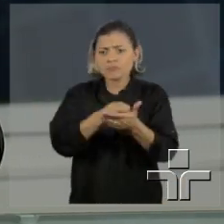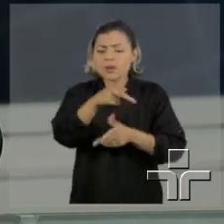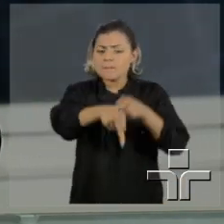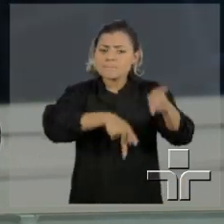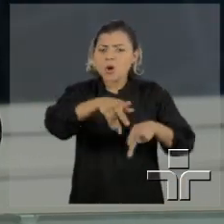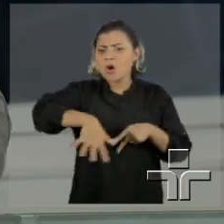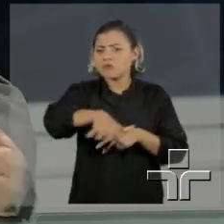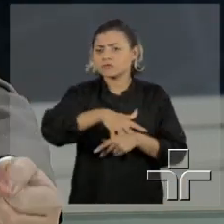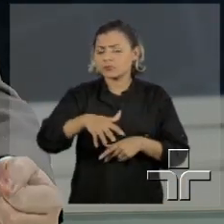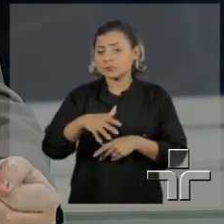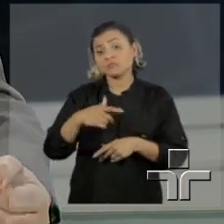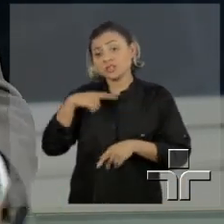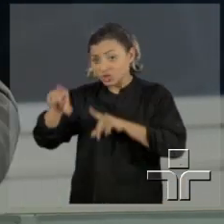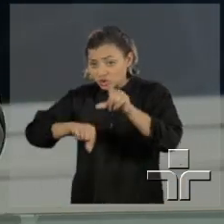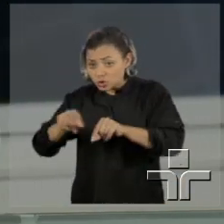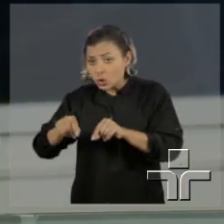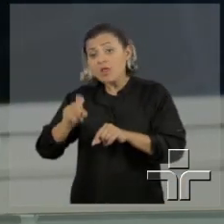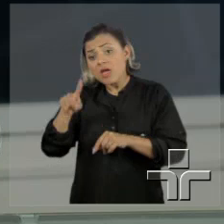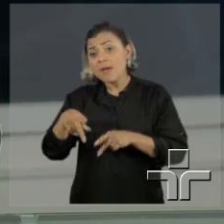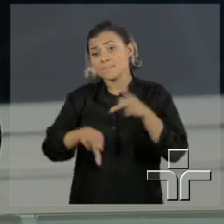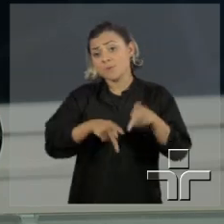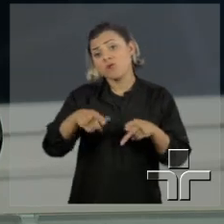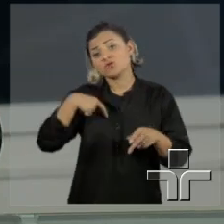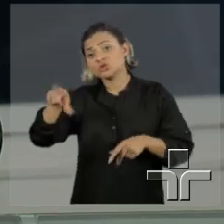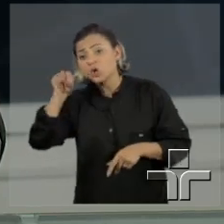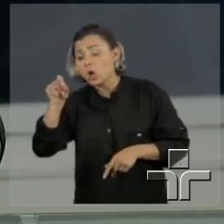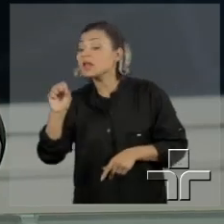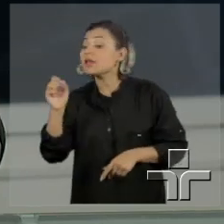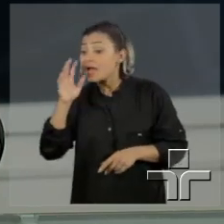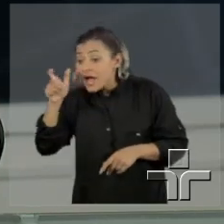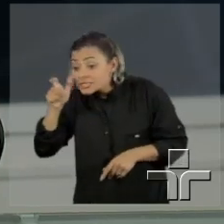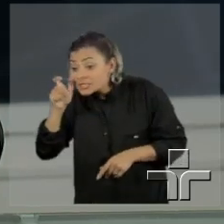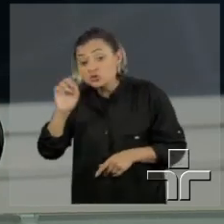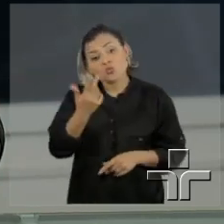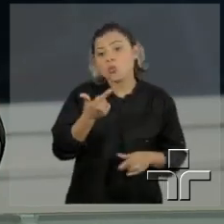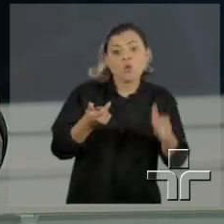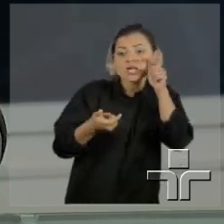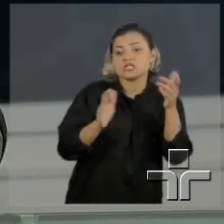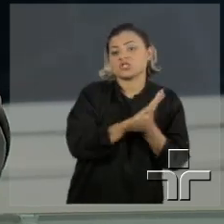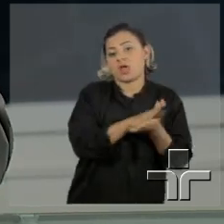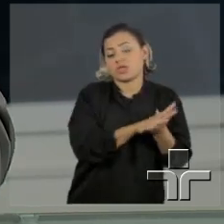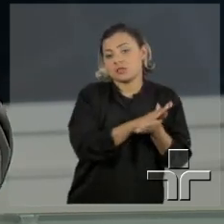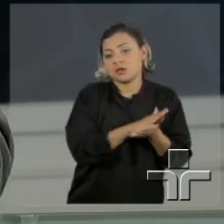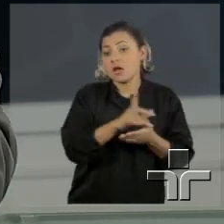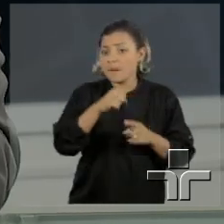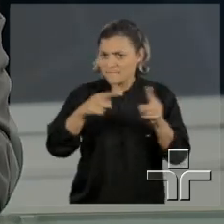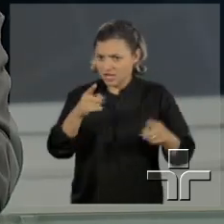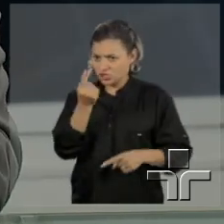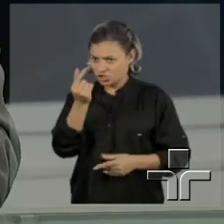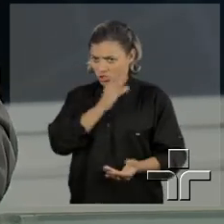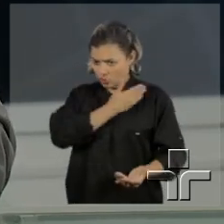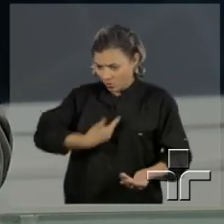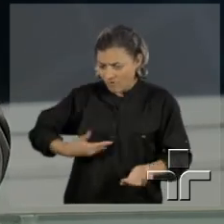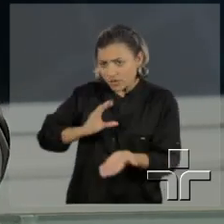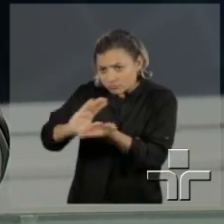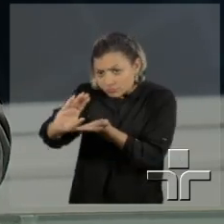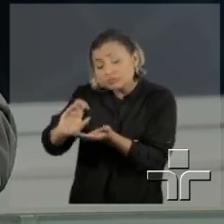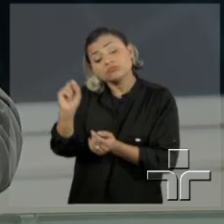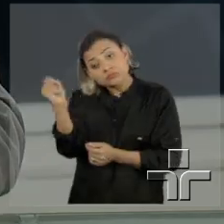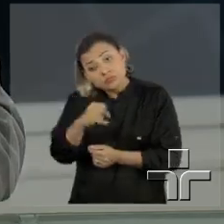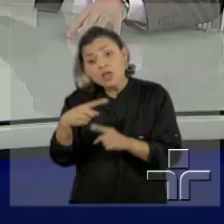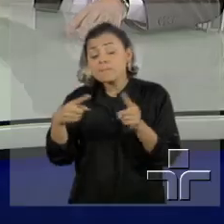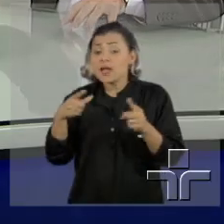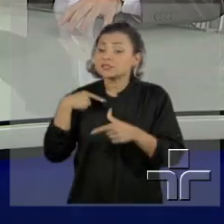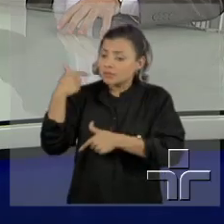vai assistir o filme A ou o filme B é o público. Agora, o dinheiro que está ali é o dinheiro público? Pode ser, mas ele também gerou